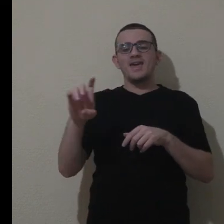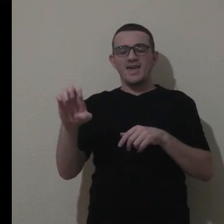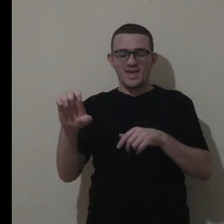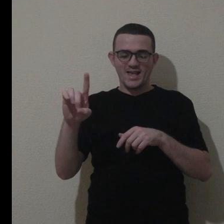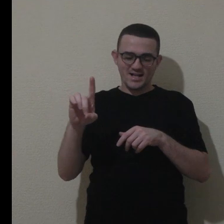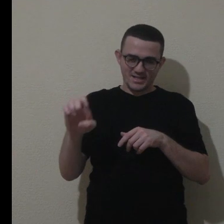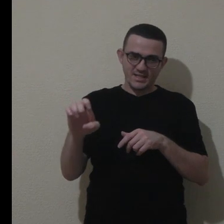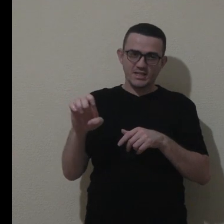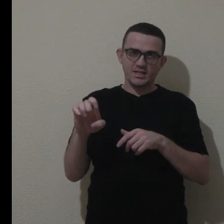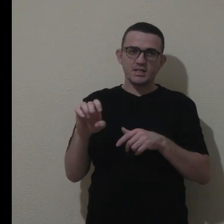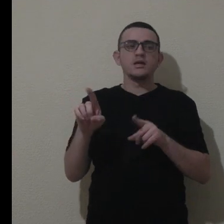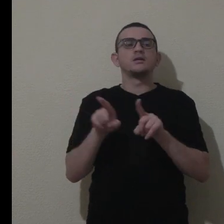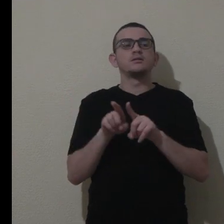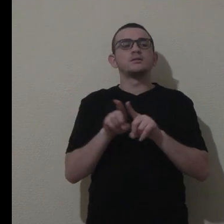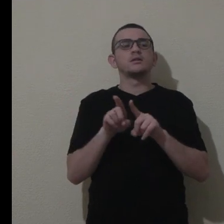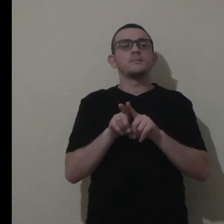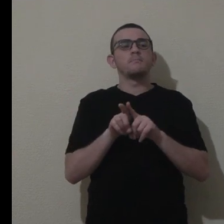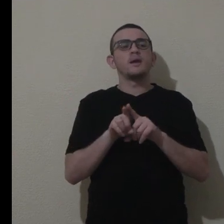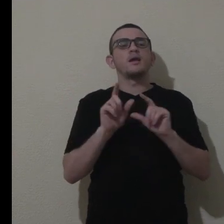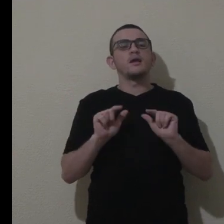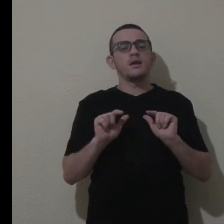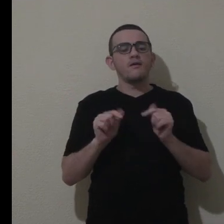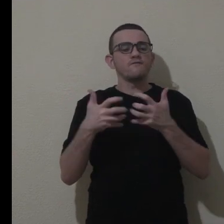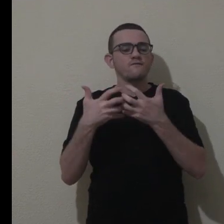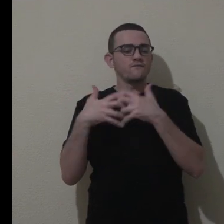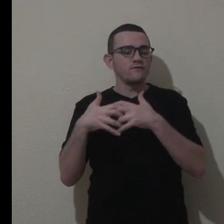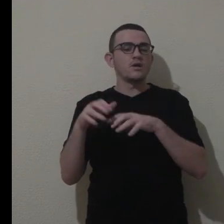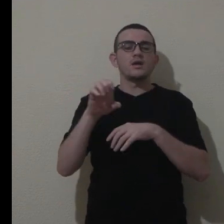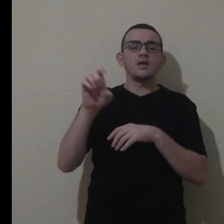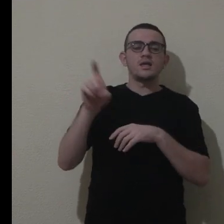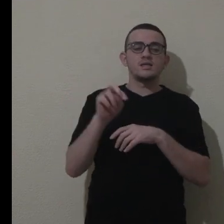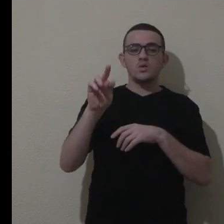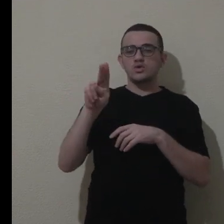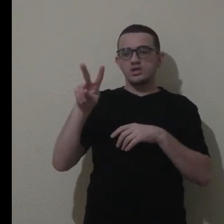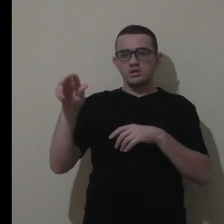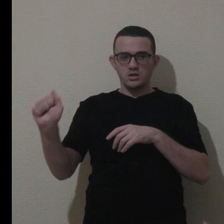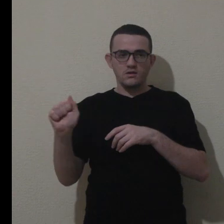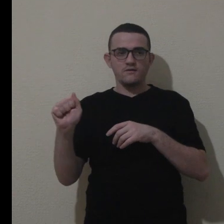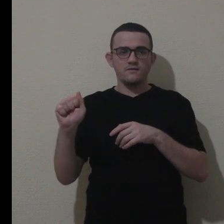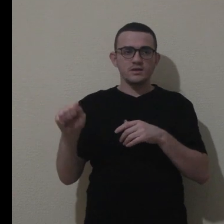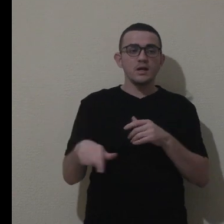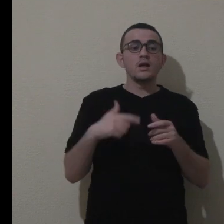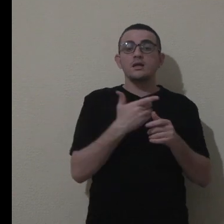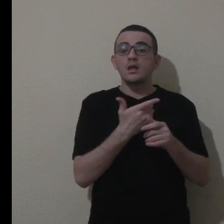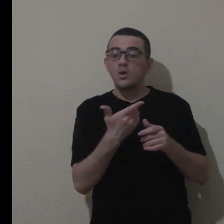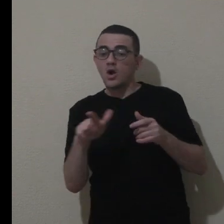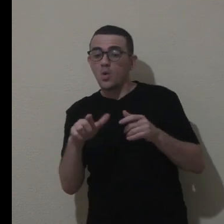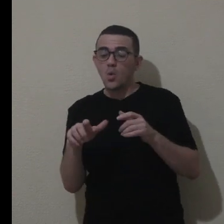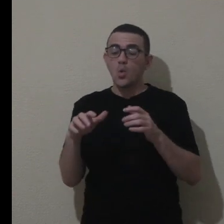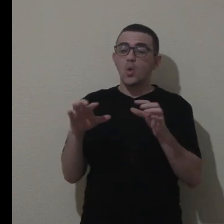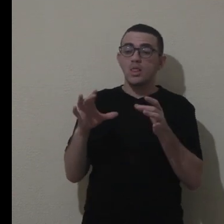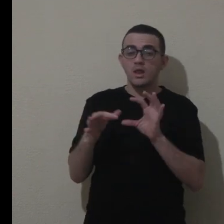de executive, né, que tem muito a ver com as funções executivas. A salient, que é uma rede